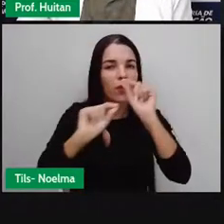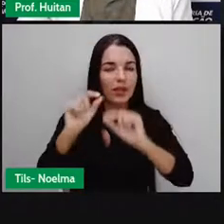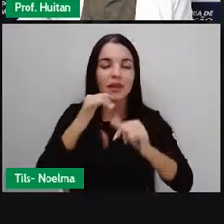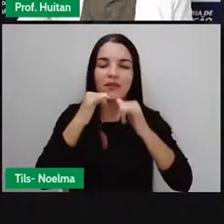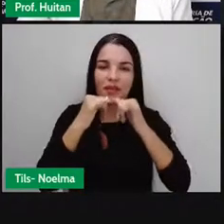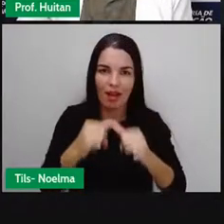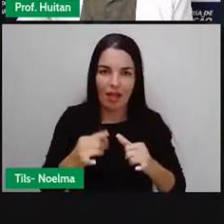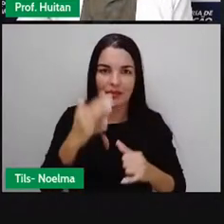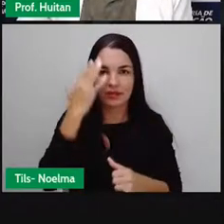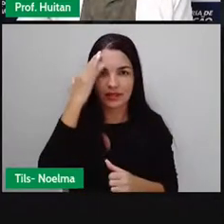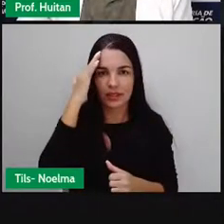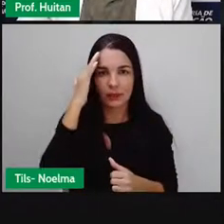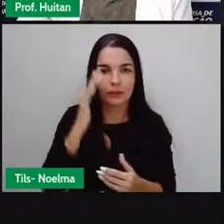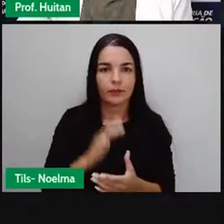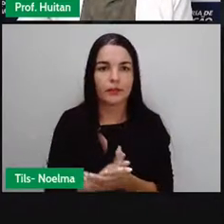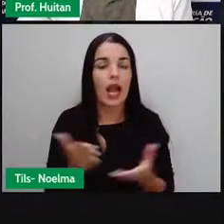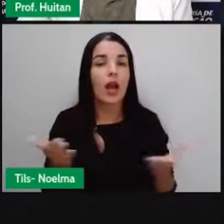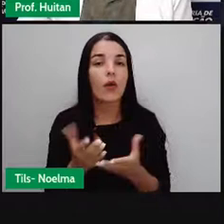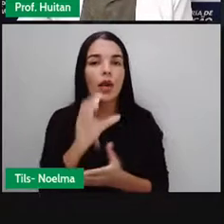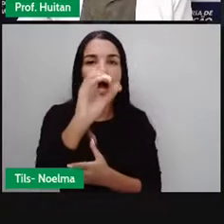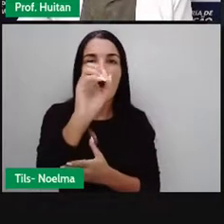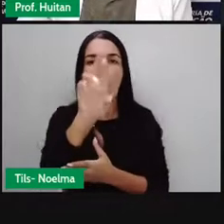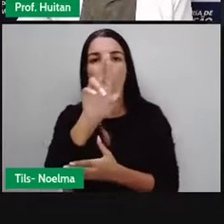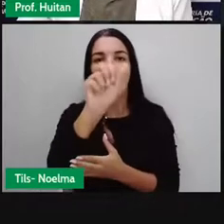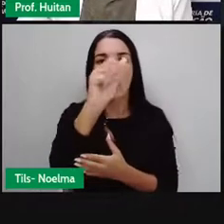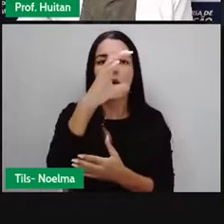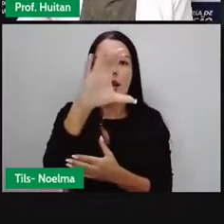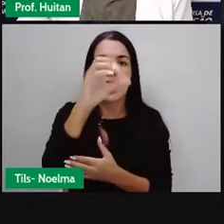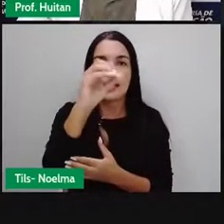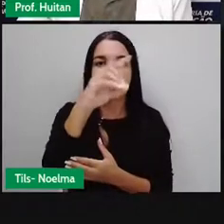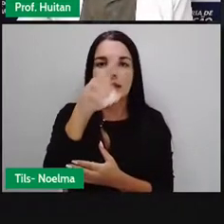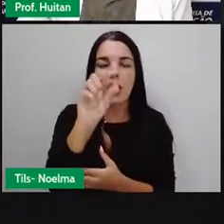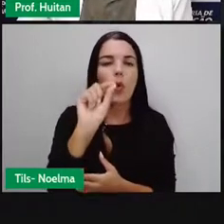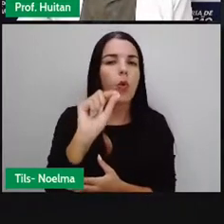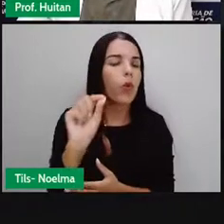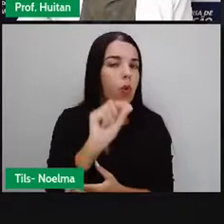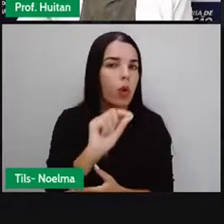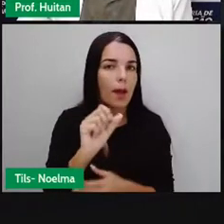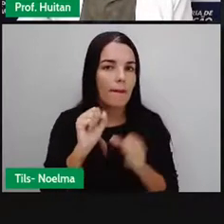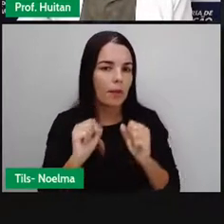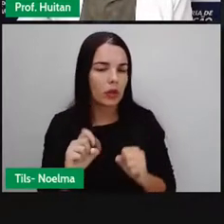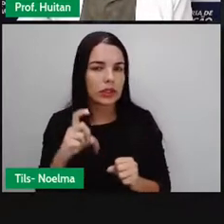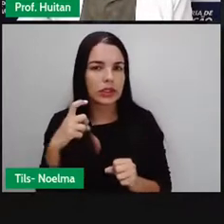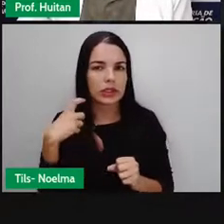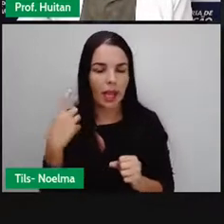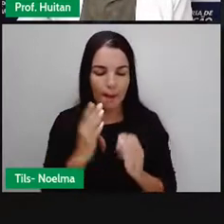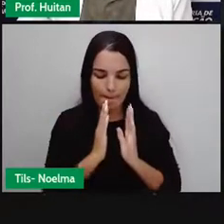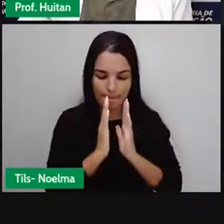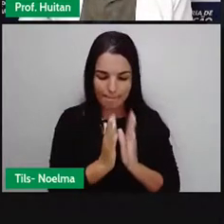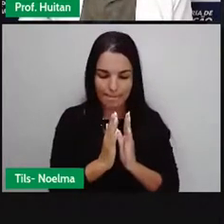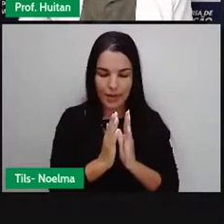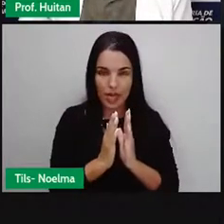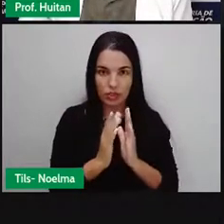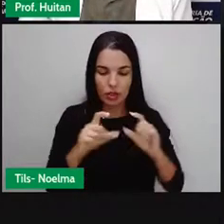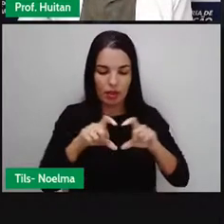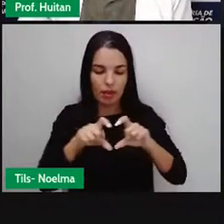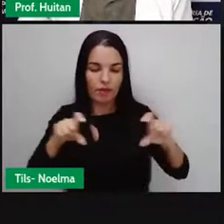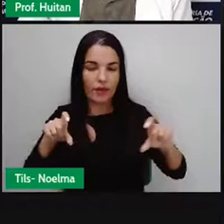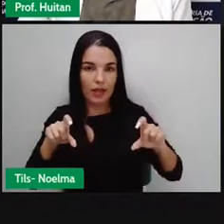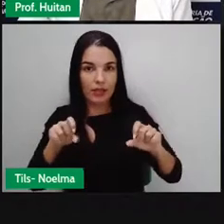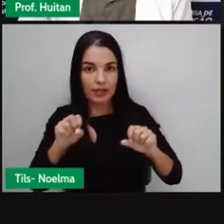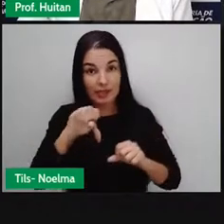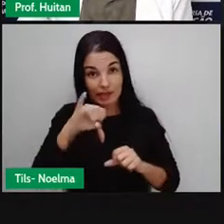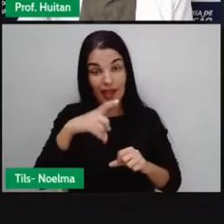dizer. E o que é oração? A oração pode ser um fragmento da frase. Basta que ela tenha